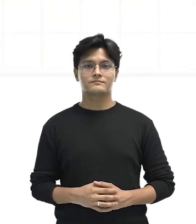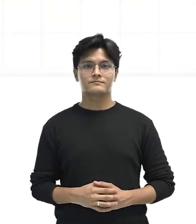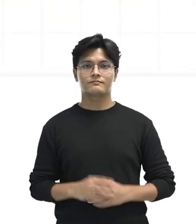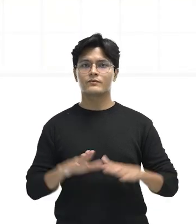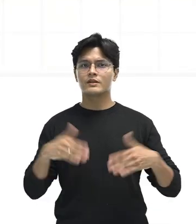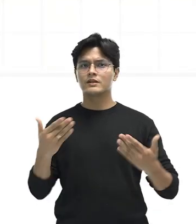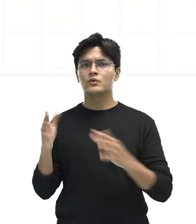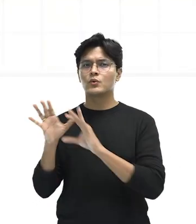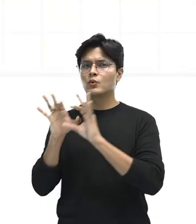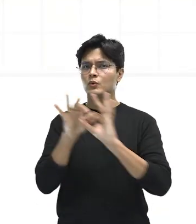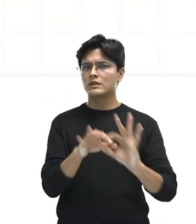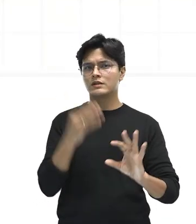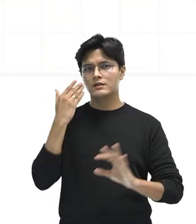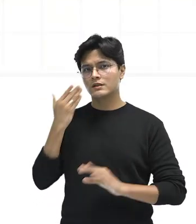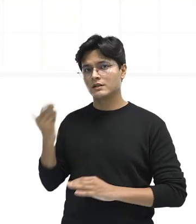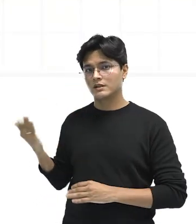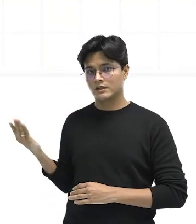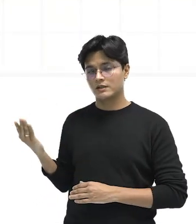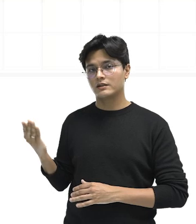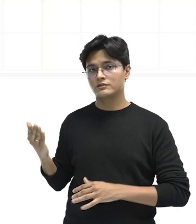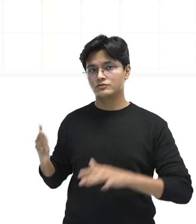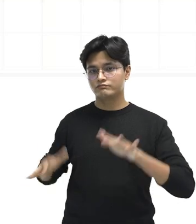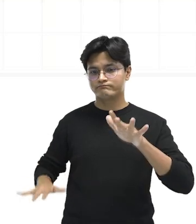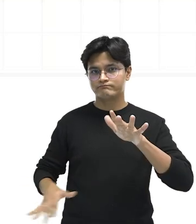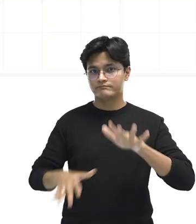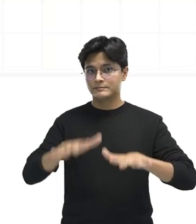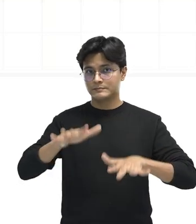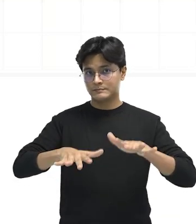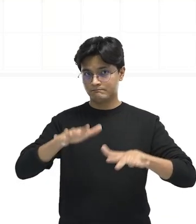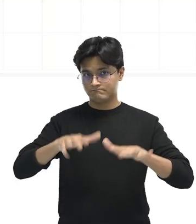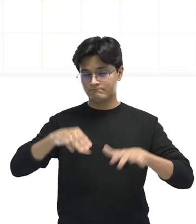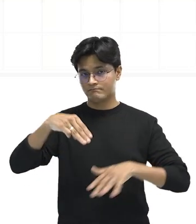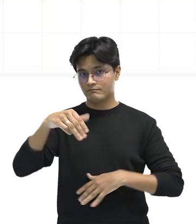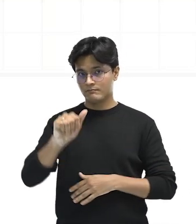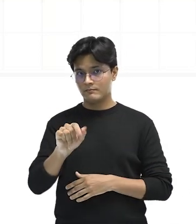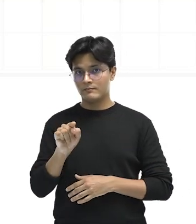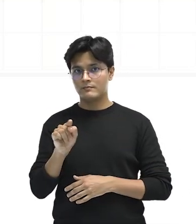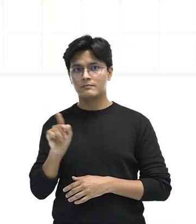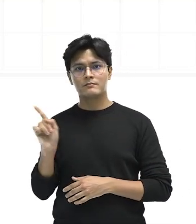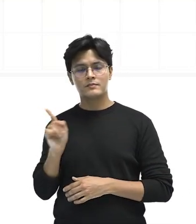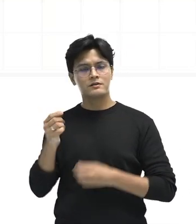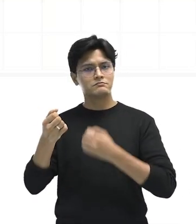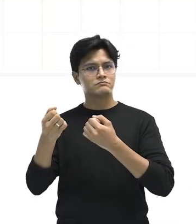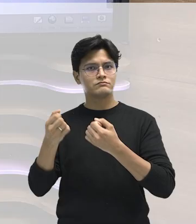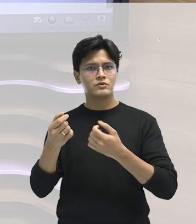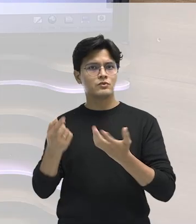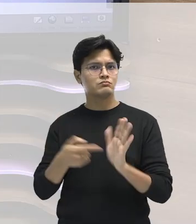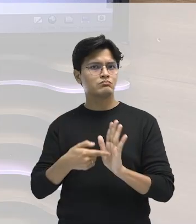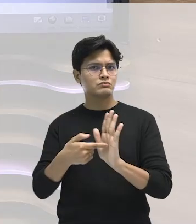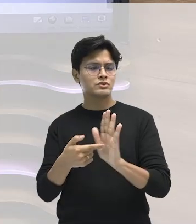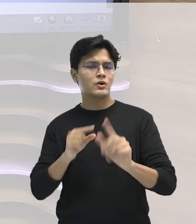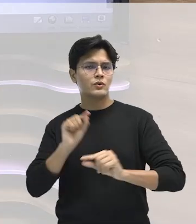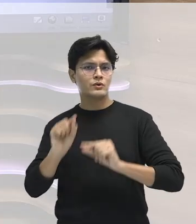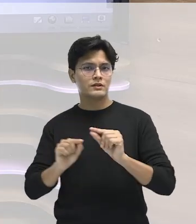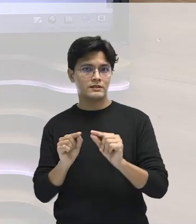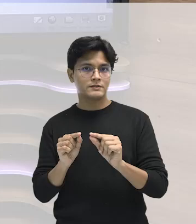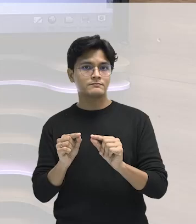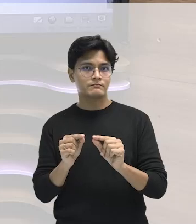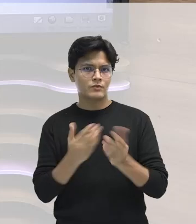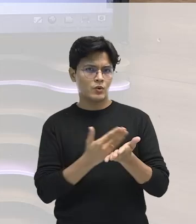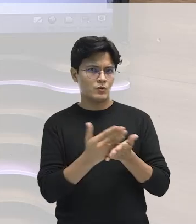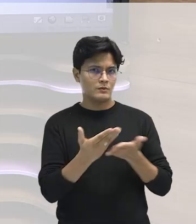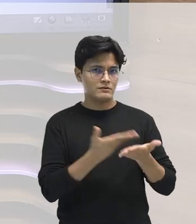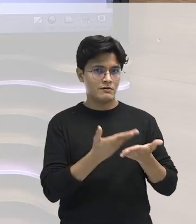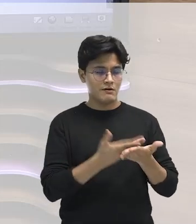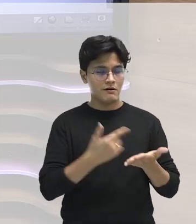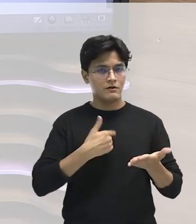situação aqui, a média aritmética, ela vai dizer, né? Ela vai nos dar, como eu falei para vocês no início, não é